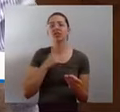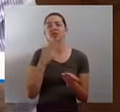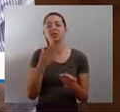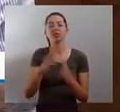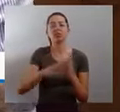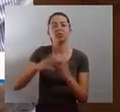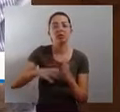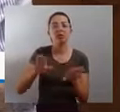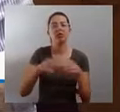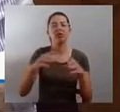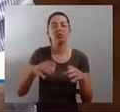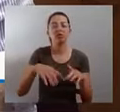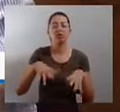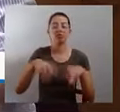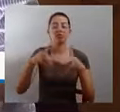faz, coitadinhos de nós.